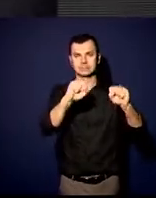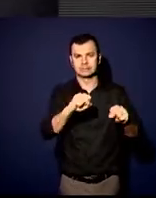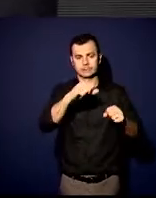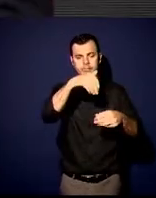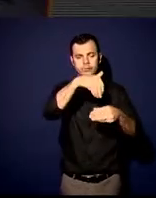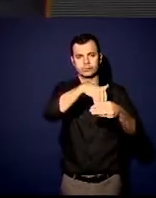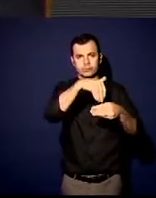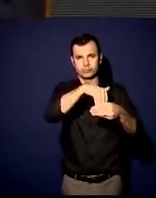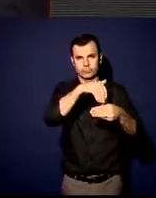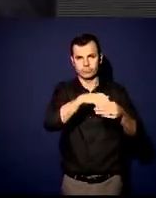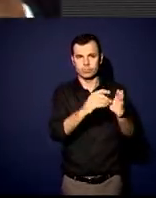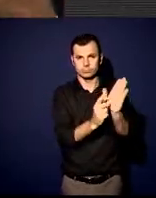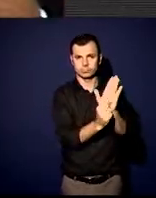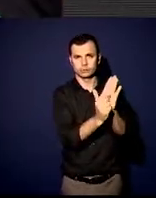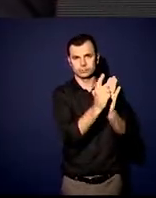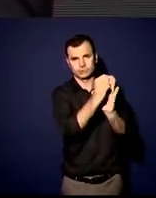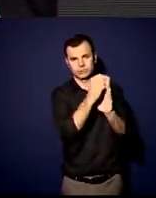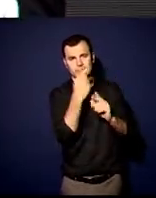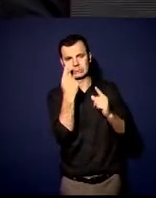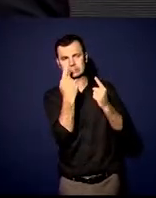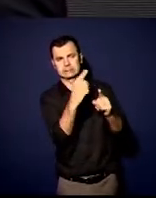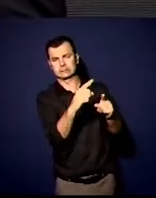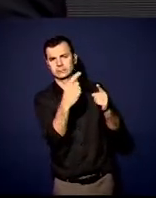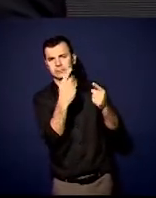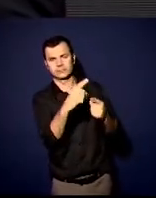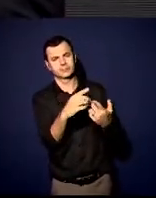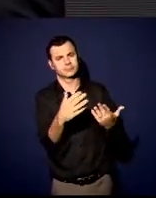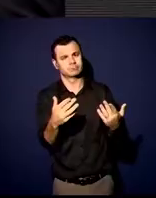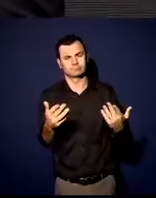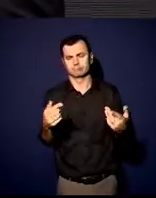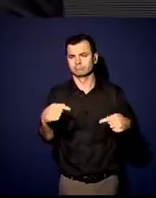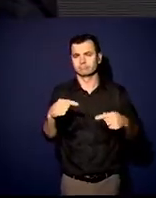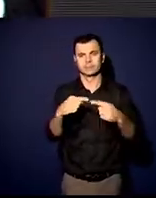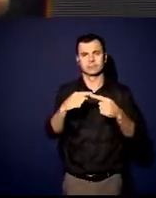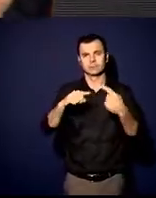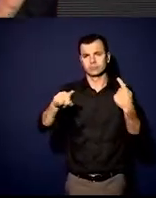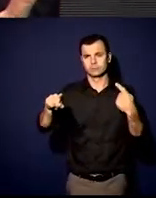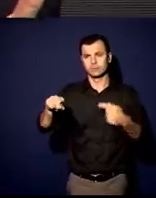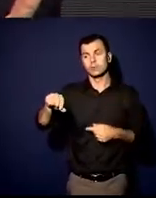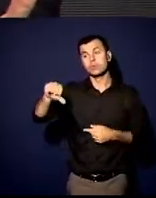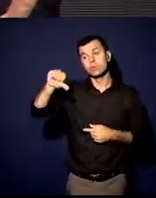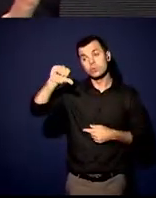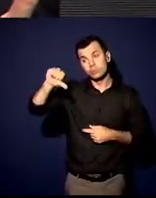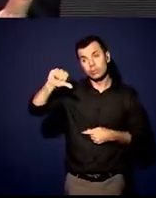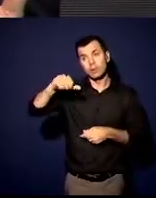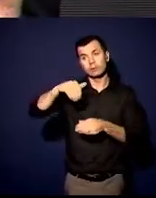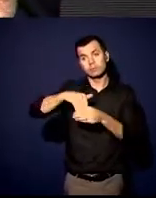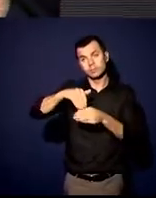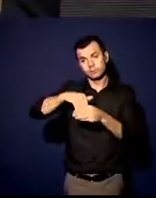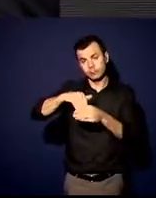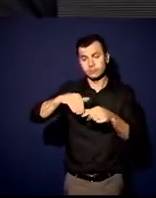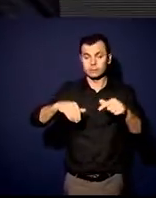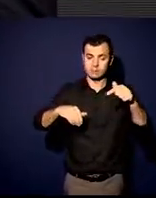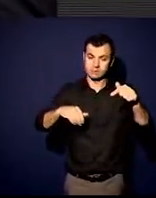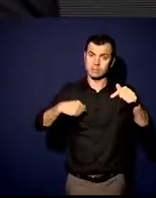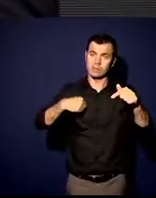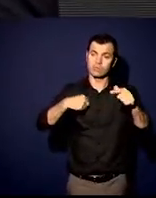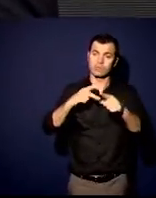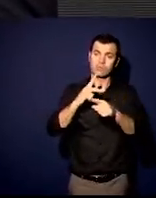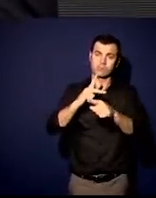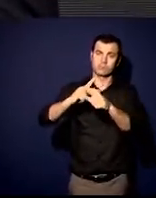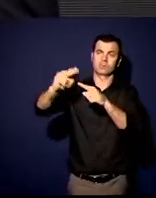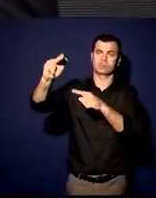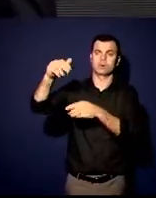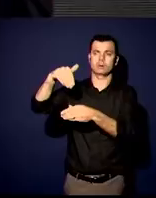Eletrônicas é contra qualquer paradigma Eu tenho nove eleições 7 Eu Fui eleito pela eletrônica não tenho